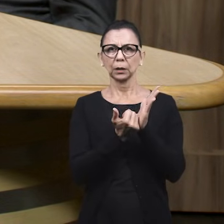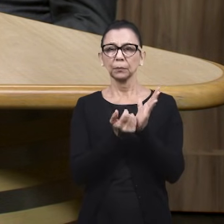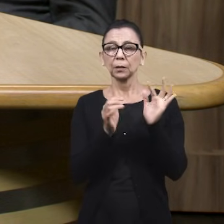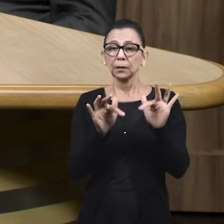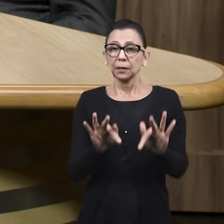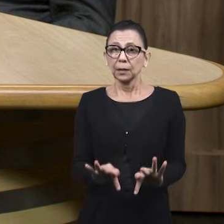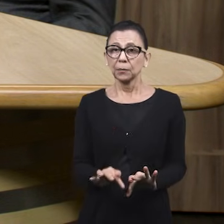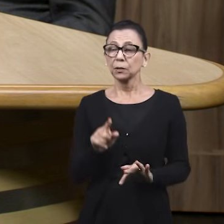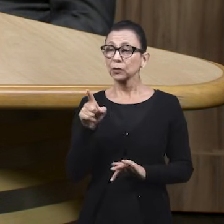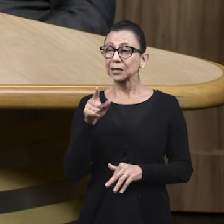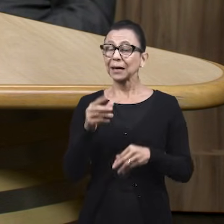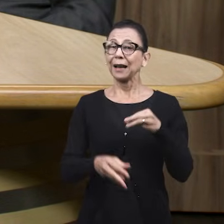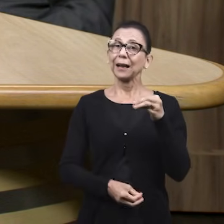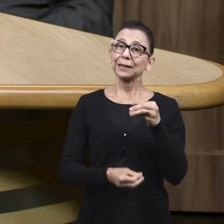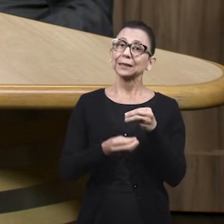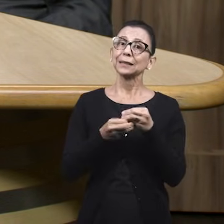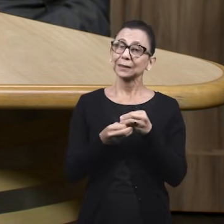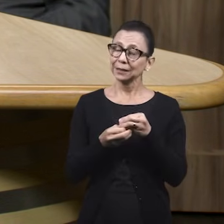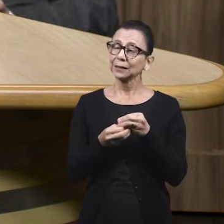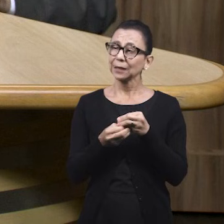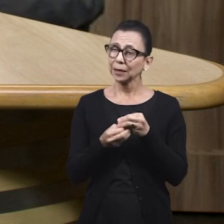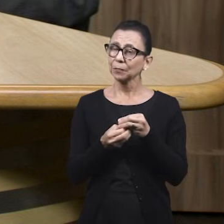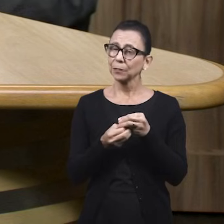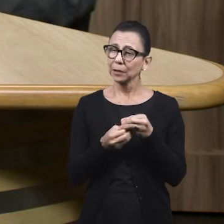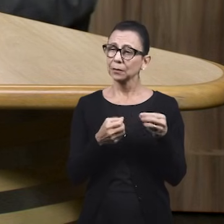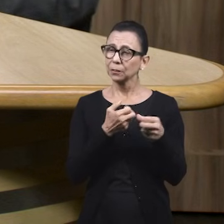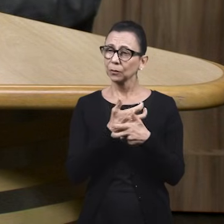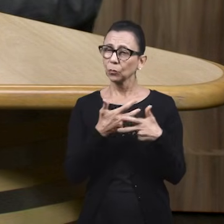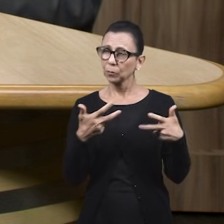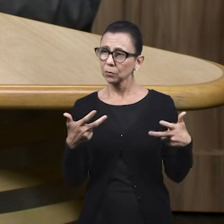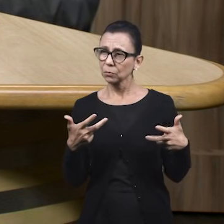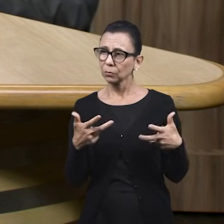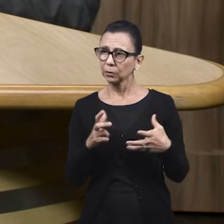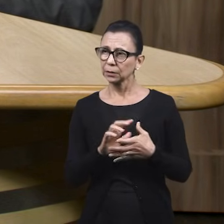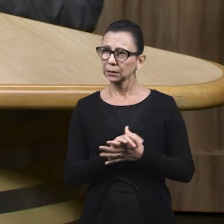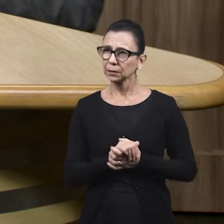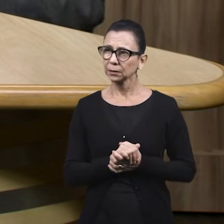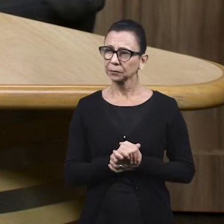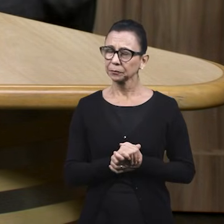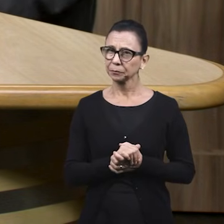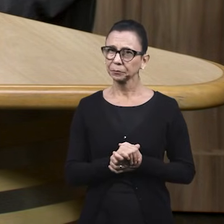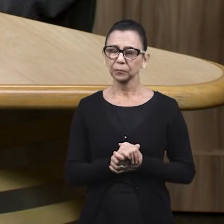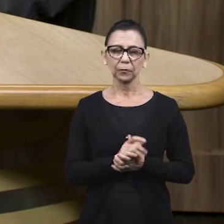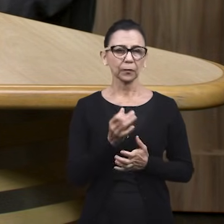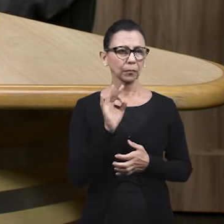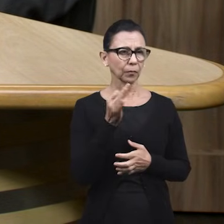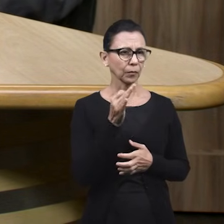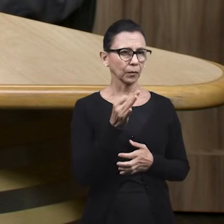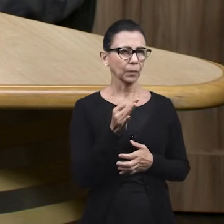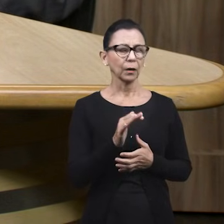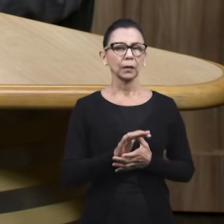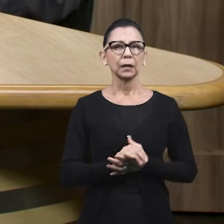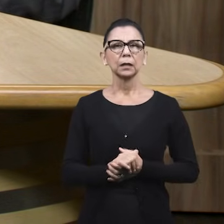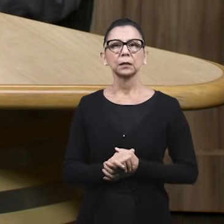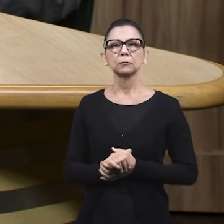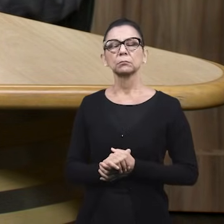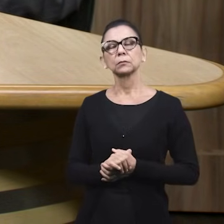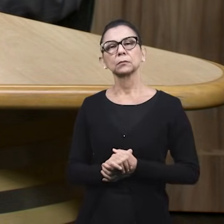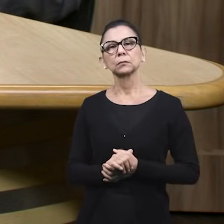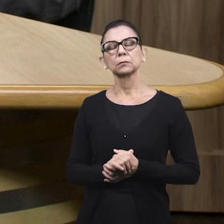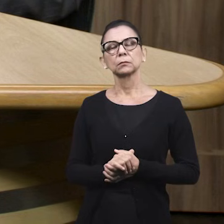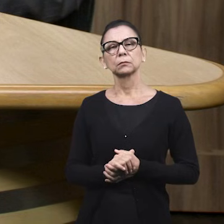Então, fique à vontade, vamos concluir aquilo que a gente começou tratando na quinta-feira passada. Perfeitamente. Nós